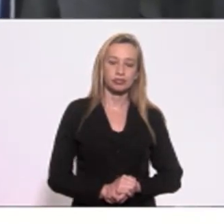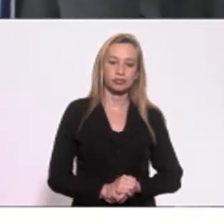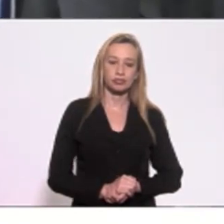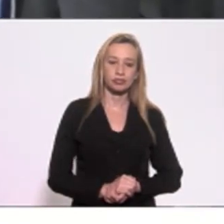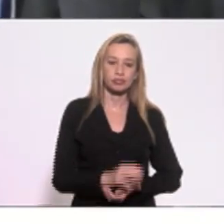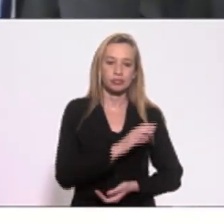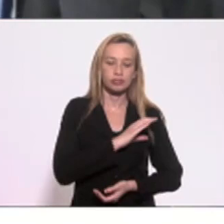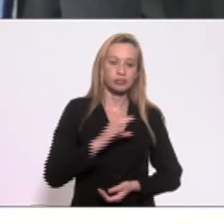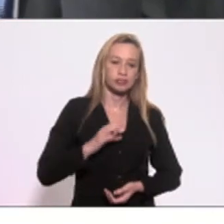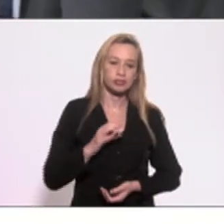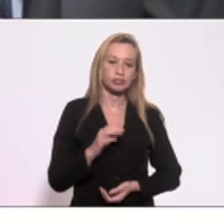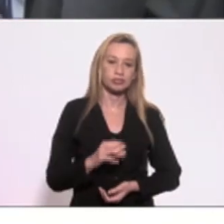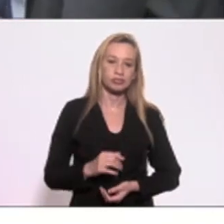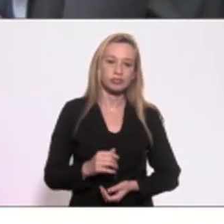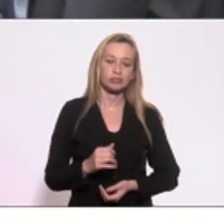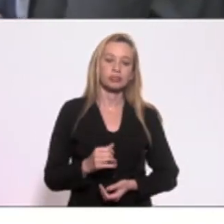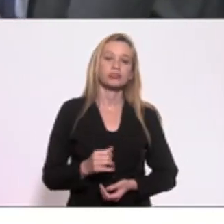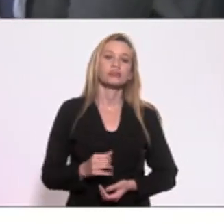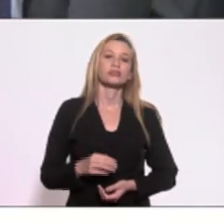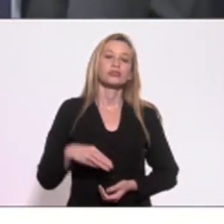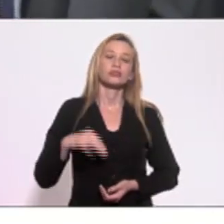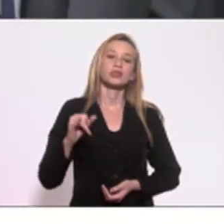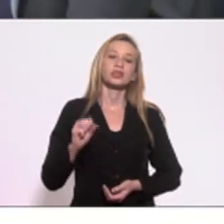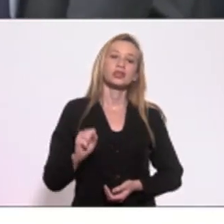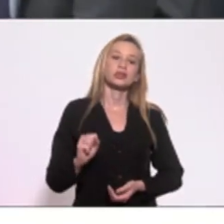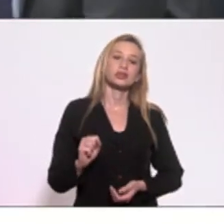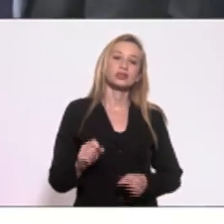Pela Comissão de Minas e Energia, deputado Max Lemos.